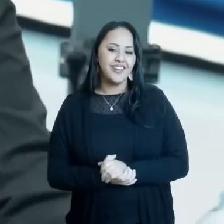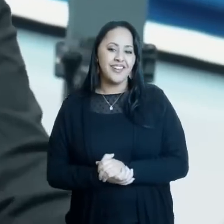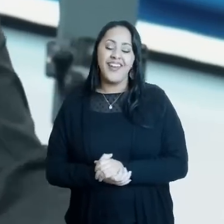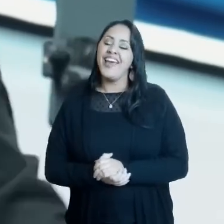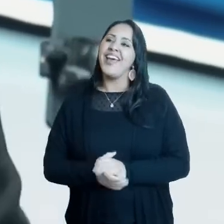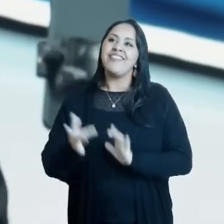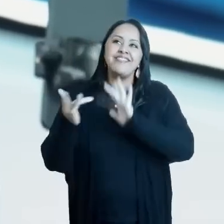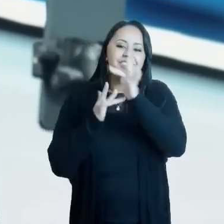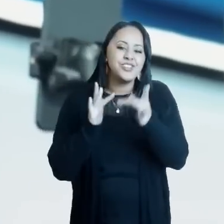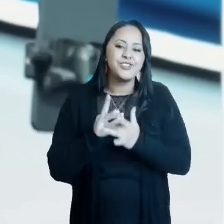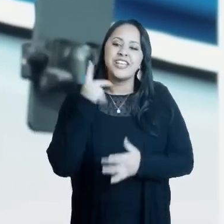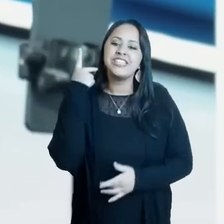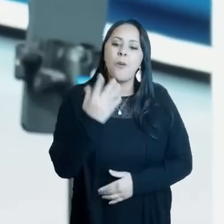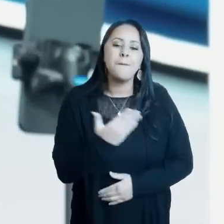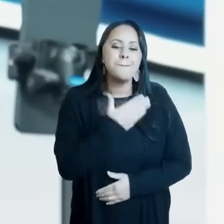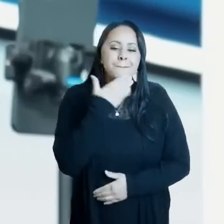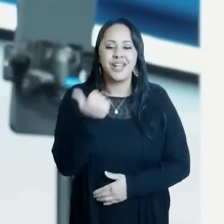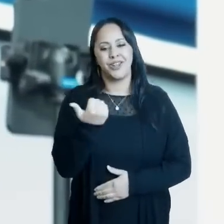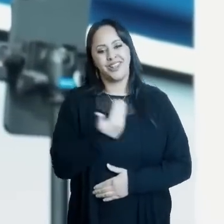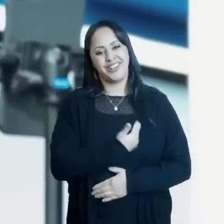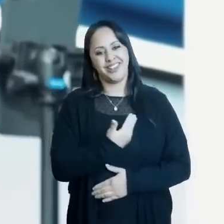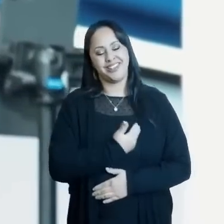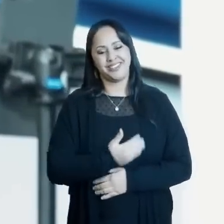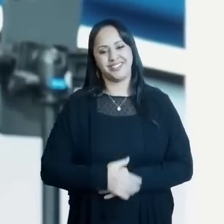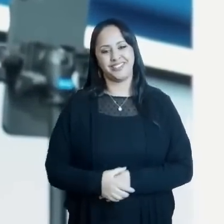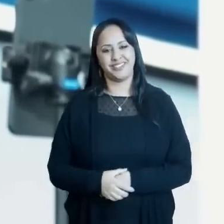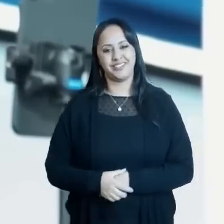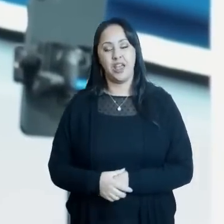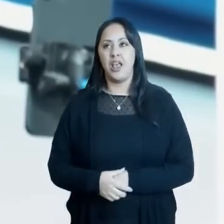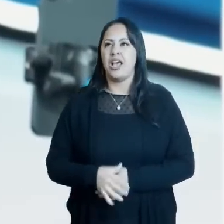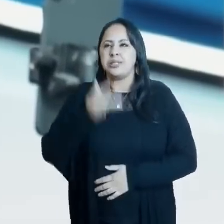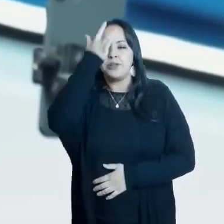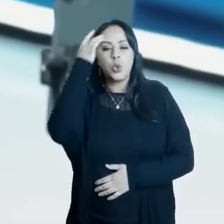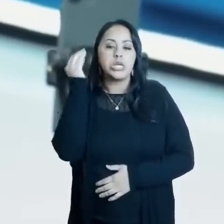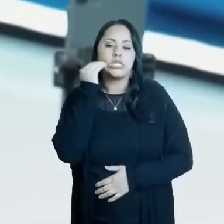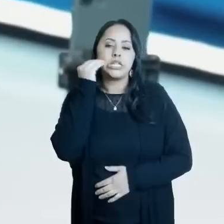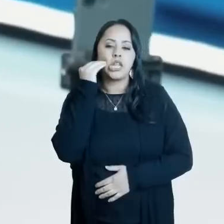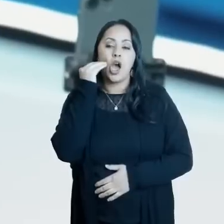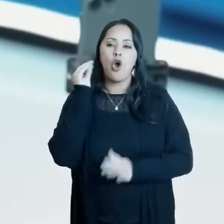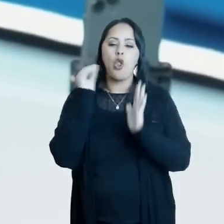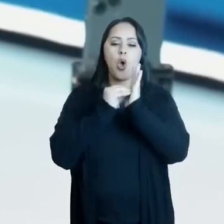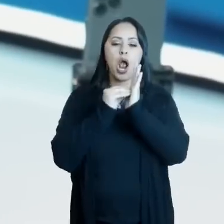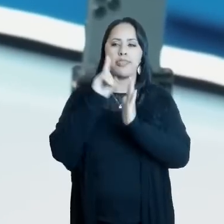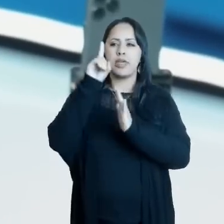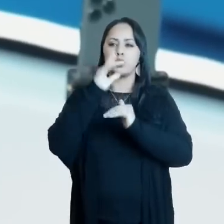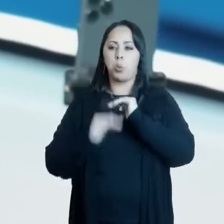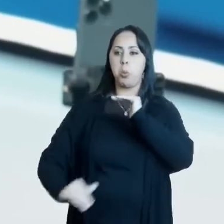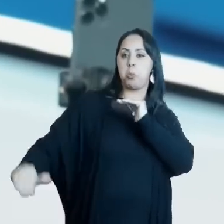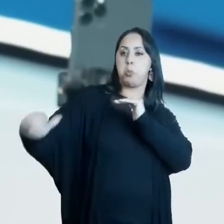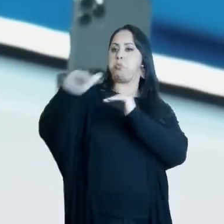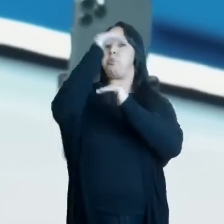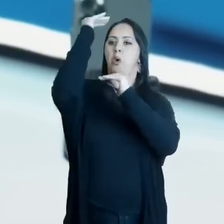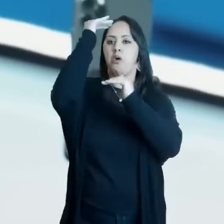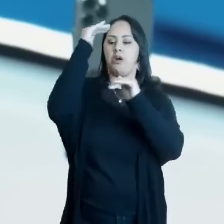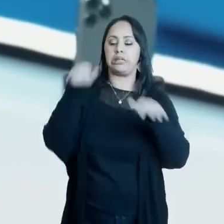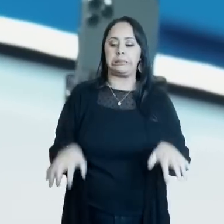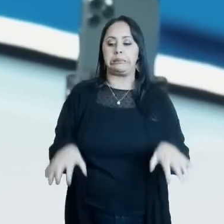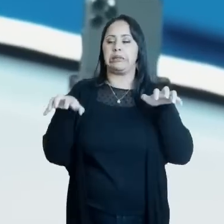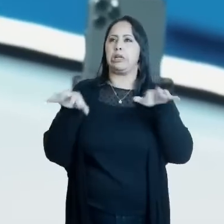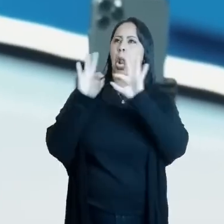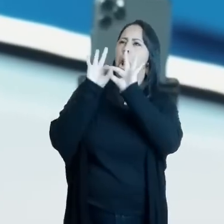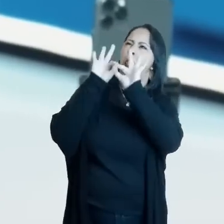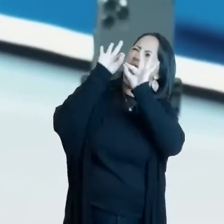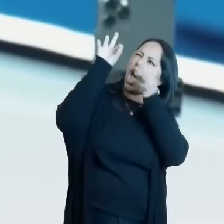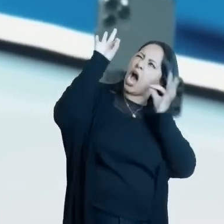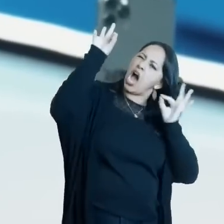é seu melhor amigo. As pessoas tentam colocar Deus num alto e sublime trono. Por que alto e sublime trono? Porque é bem